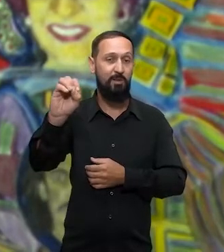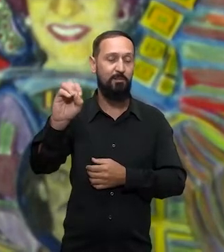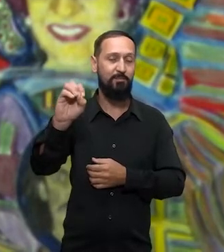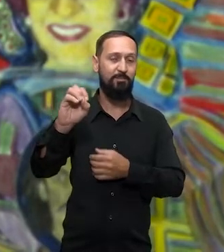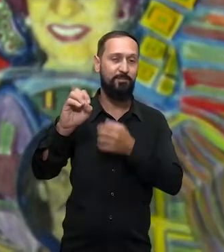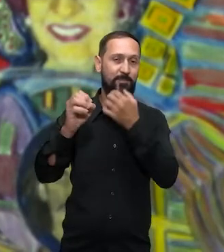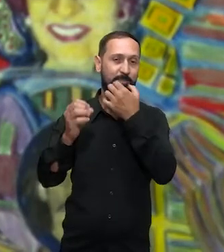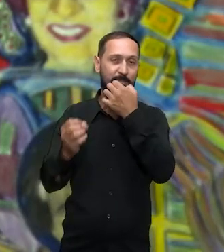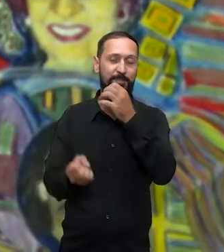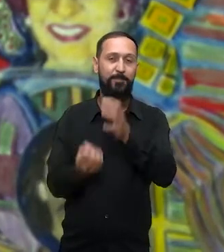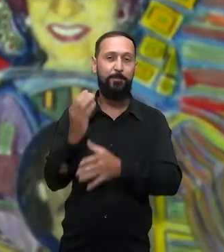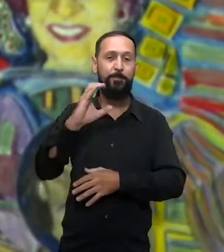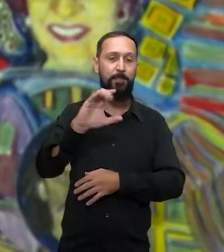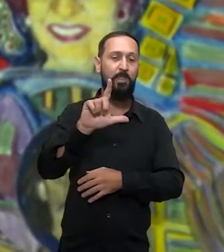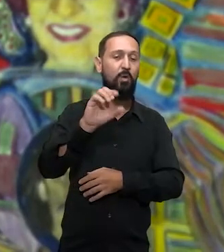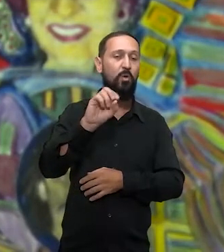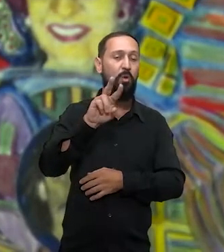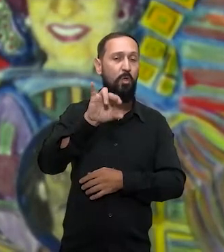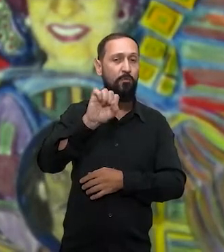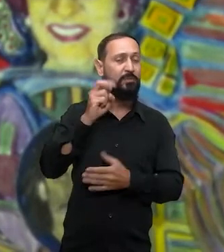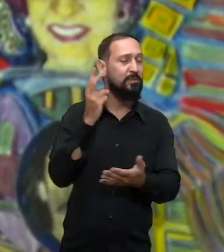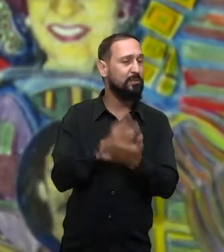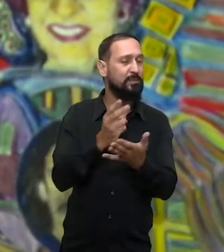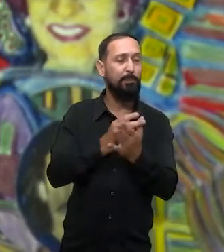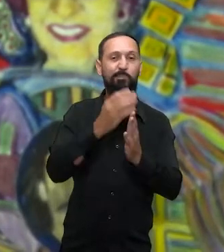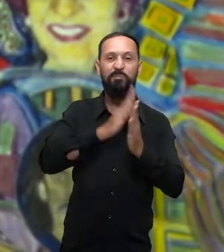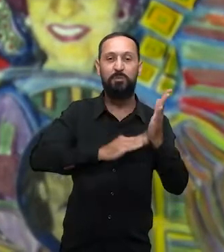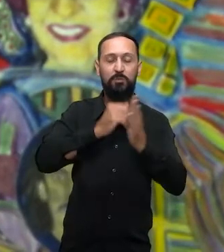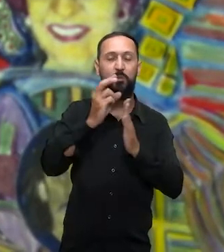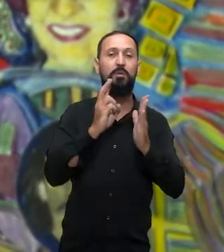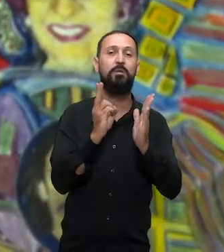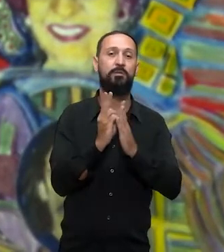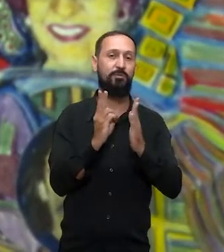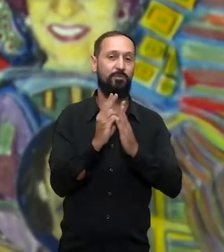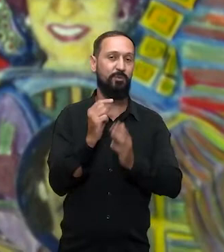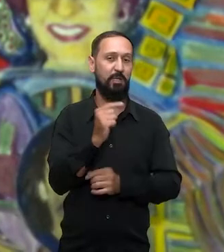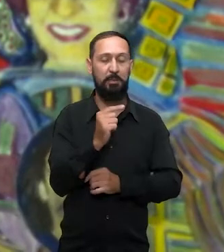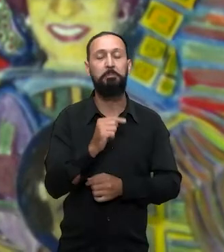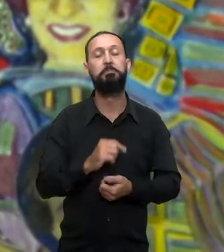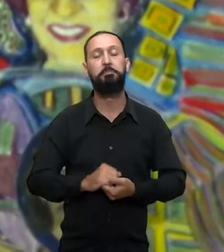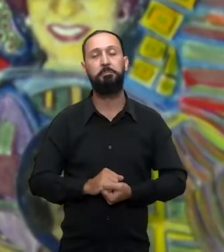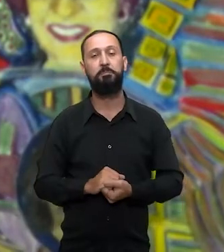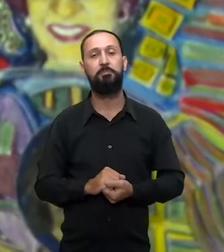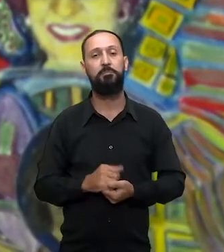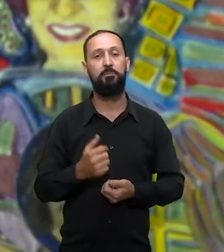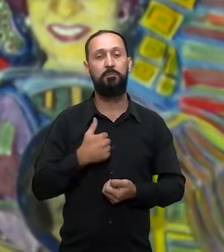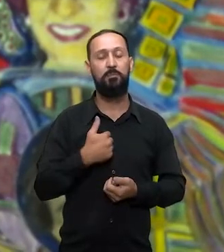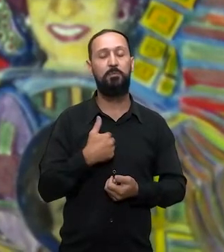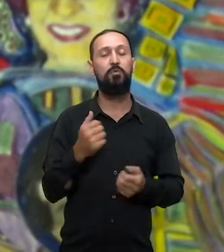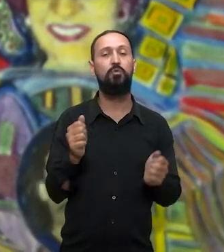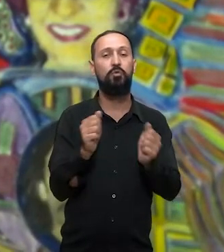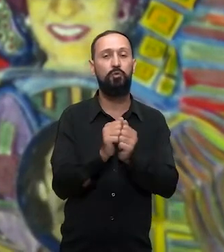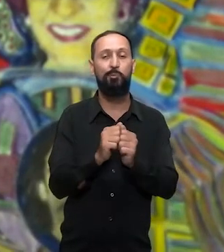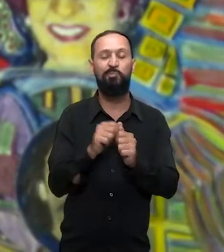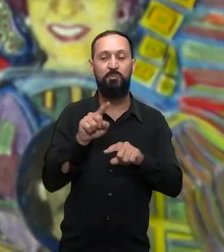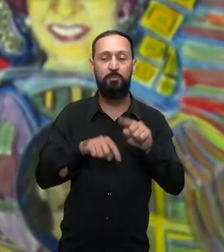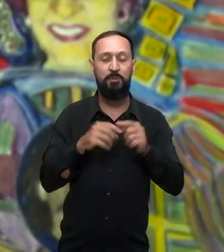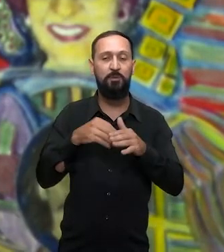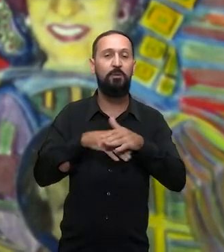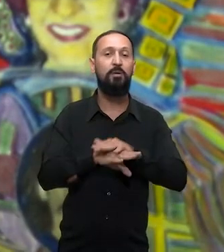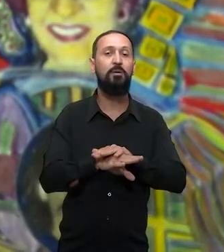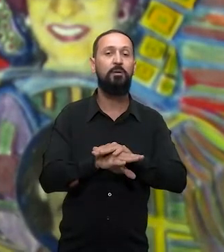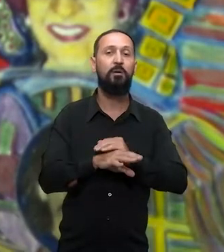aí o Clóvis a vida inteira pintou índios, né? E foi considerado, eu tenho nos meus pertences